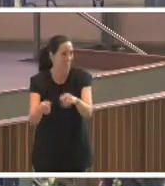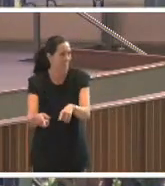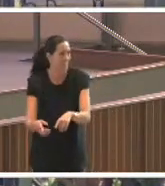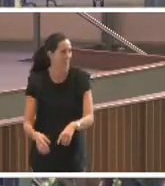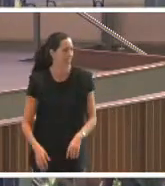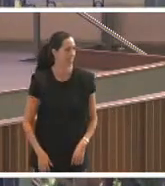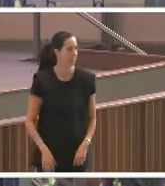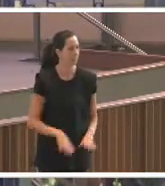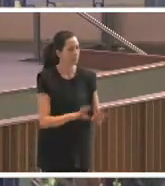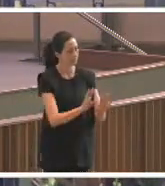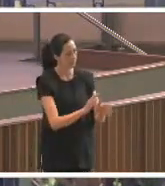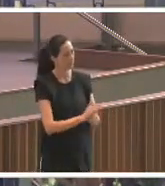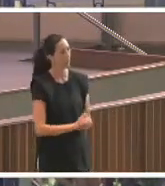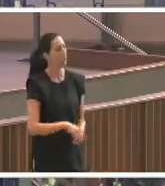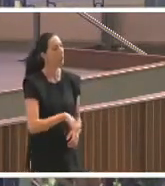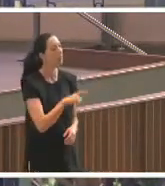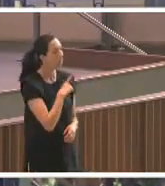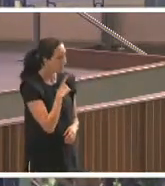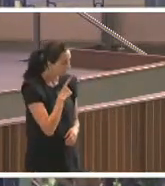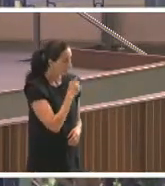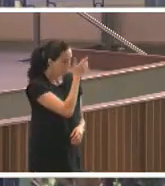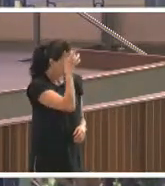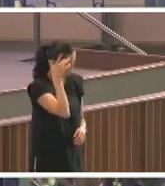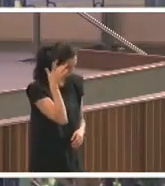periodicamente, e eu presto contas,